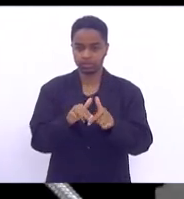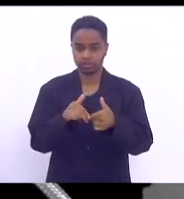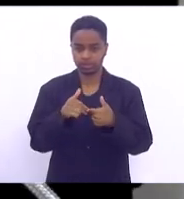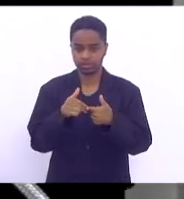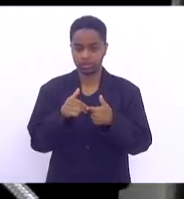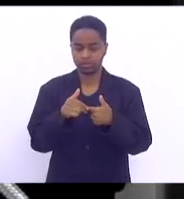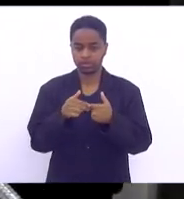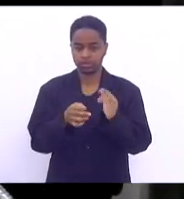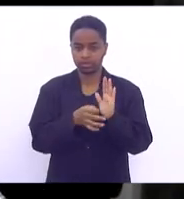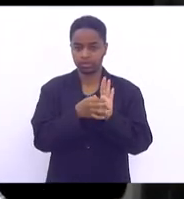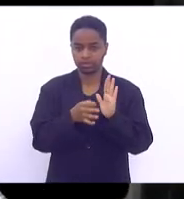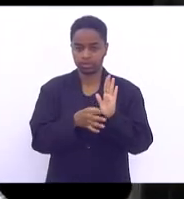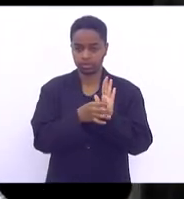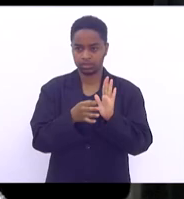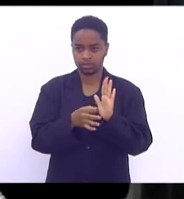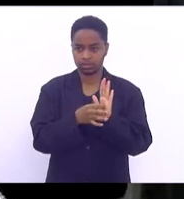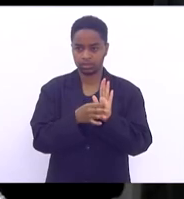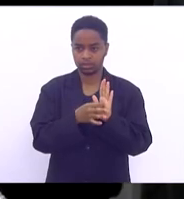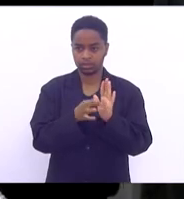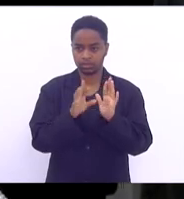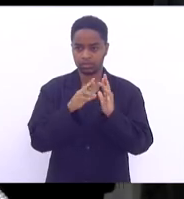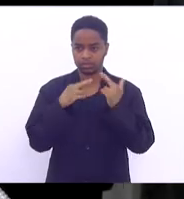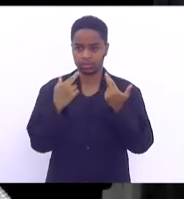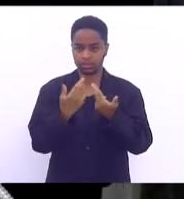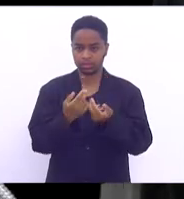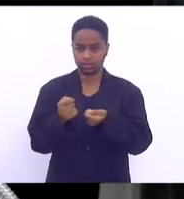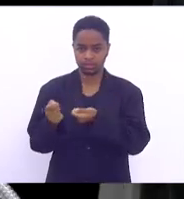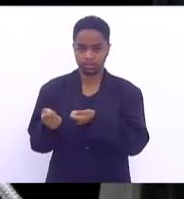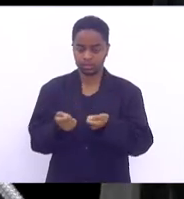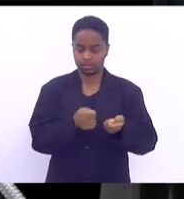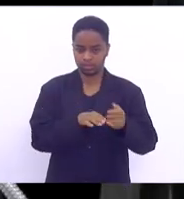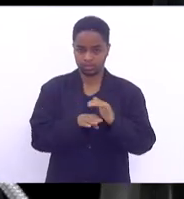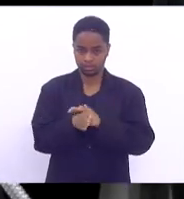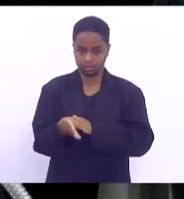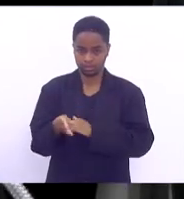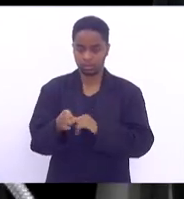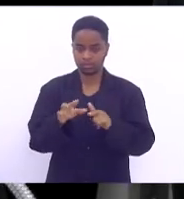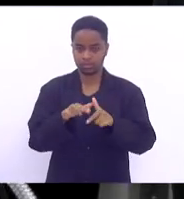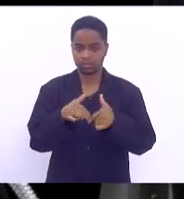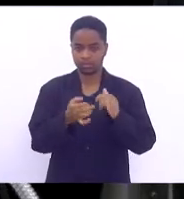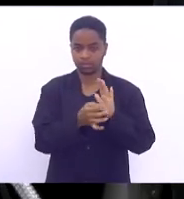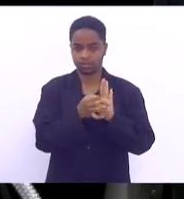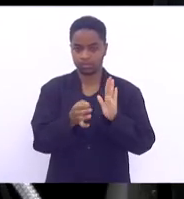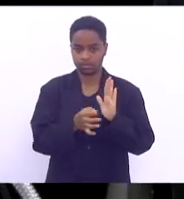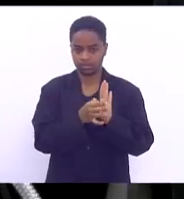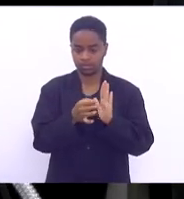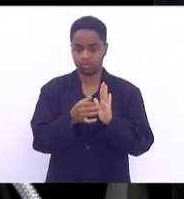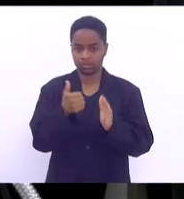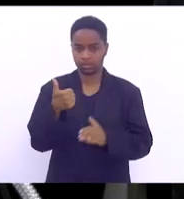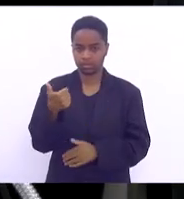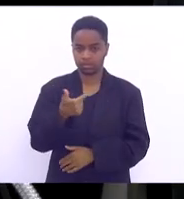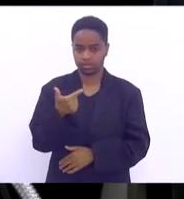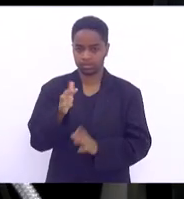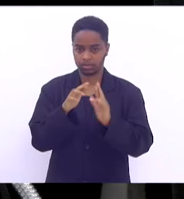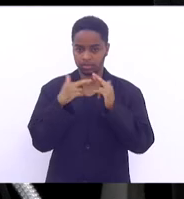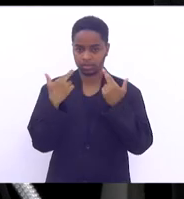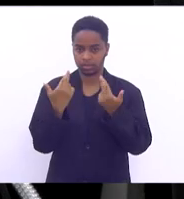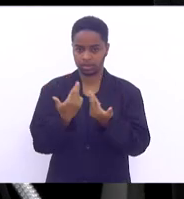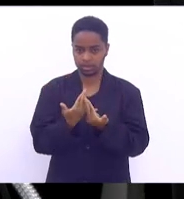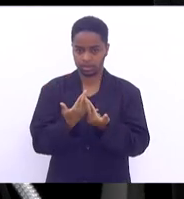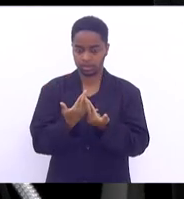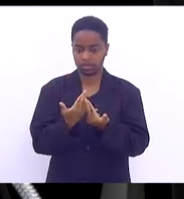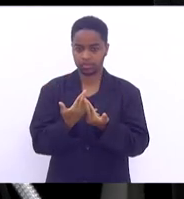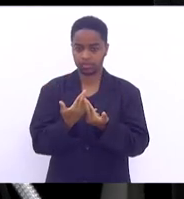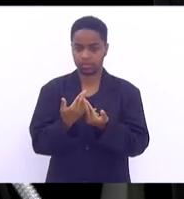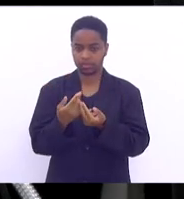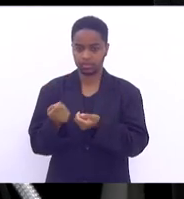em razão do parecer, sessão ordinária, tá? Em razão do parecer na 12ª reunião extraordinária,